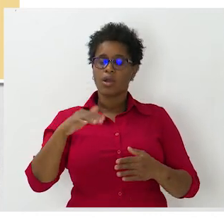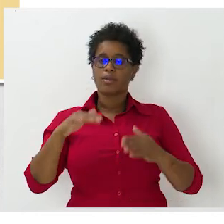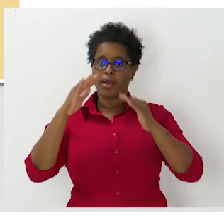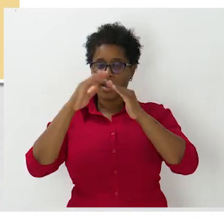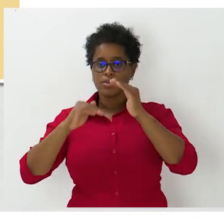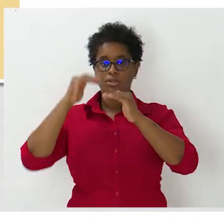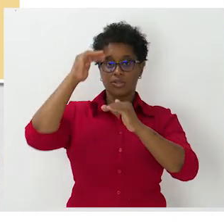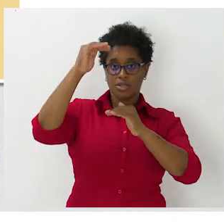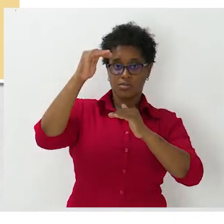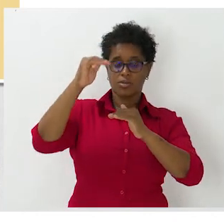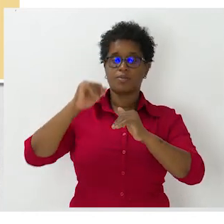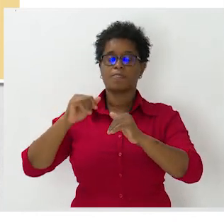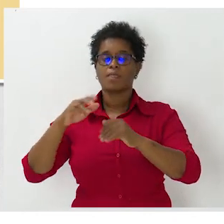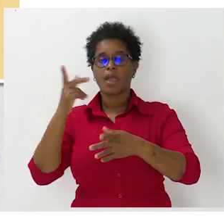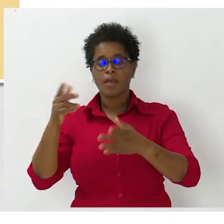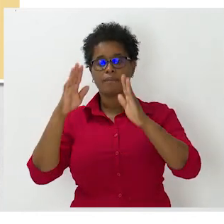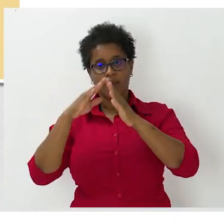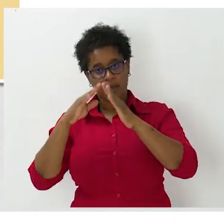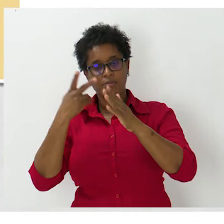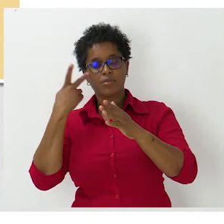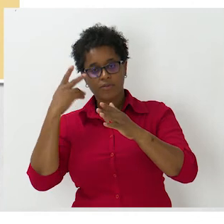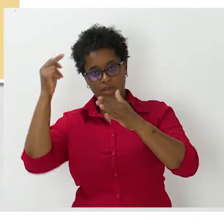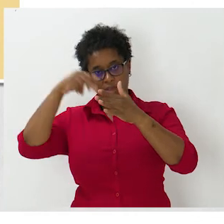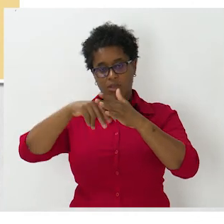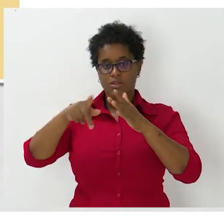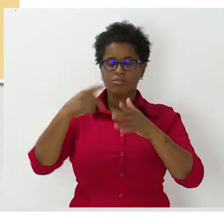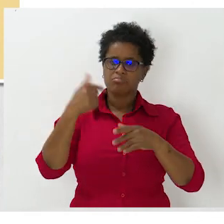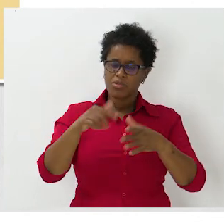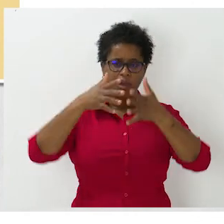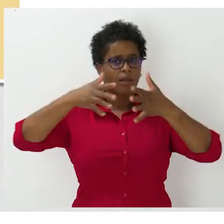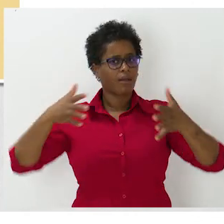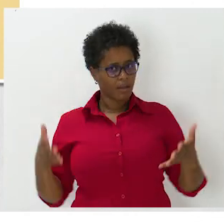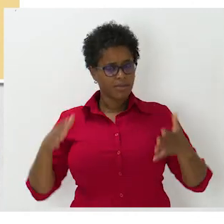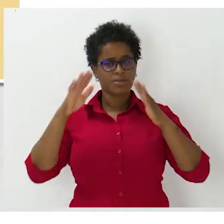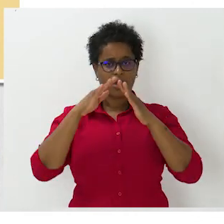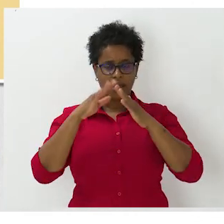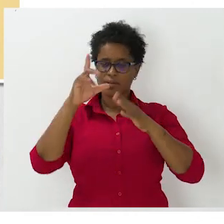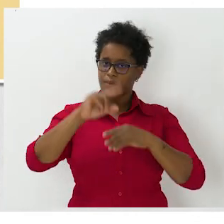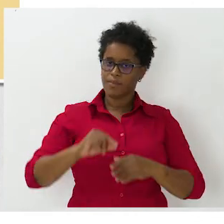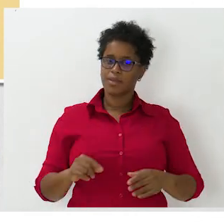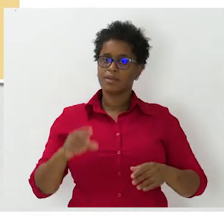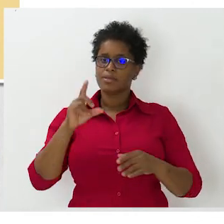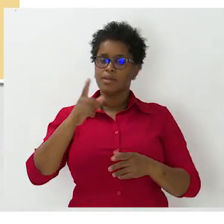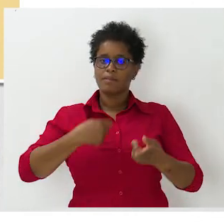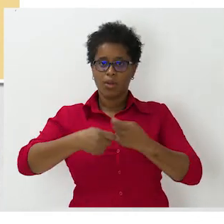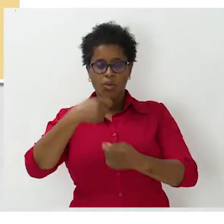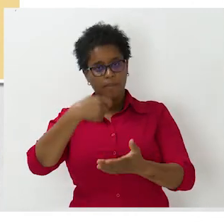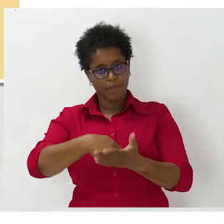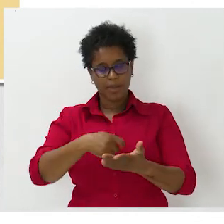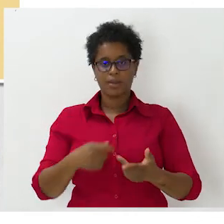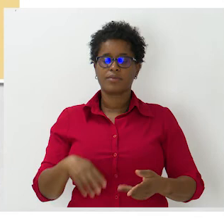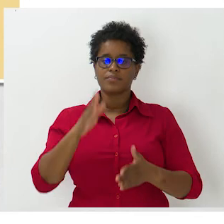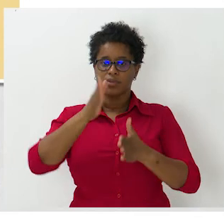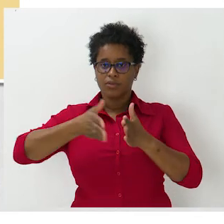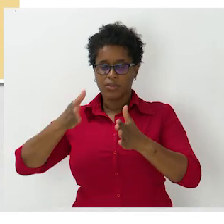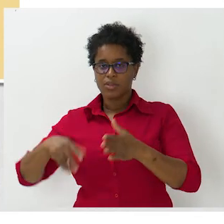destinado à habitação. Existiam também grandes casas de aluguer,